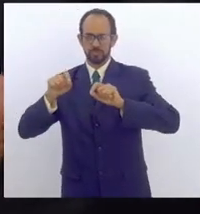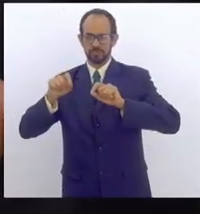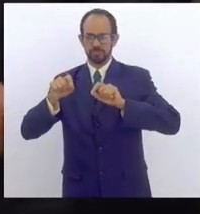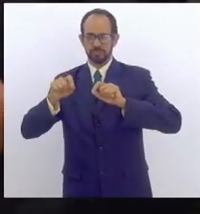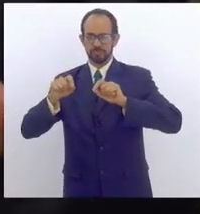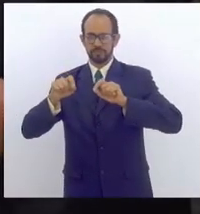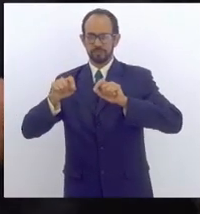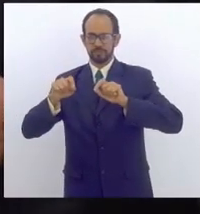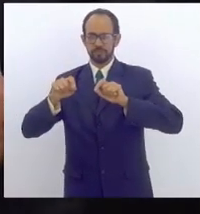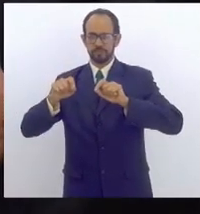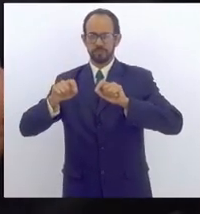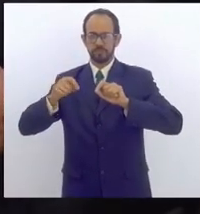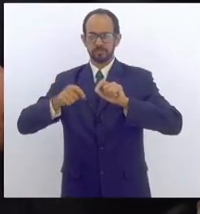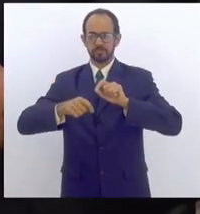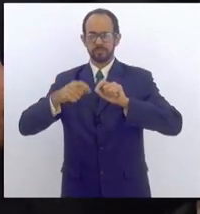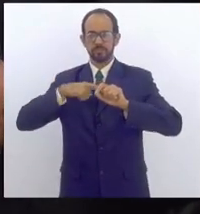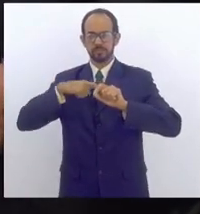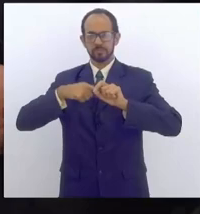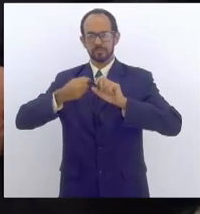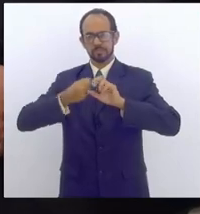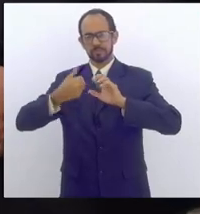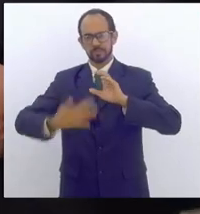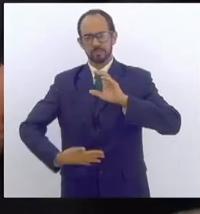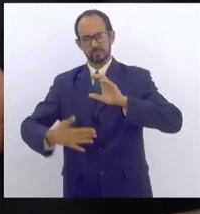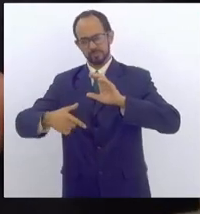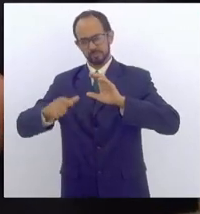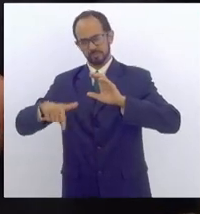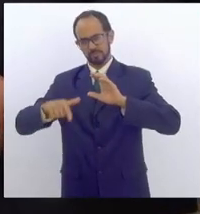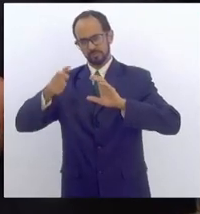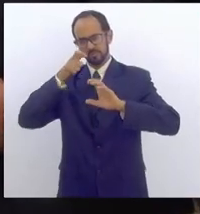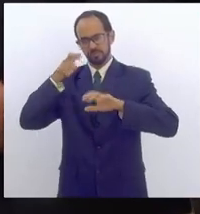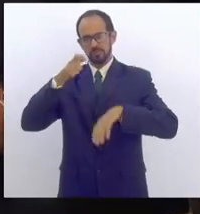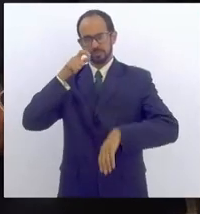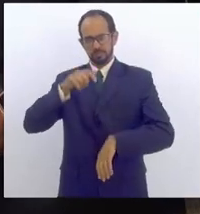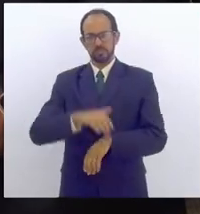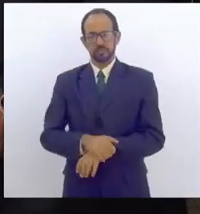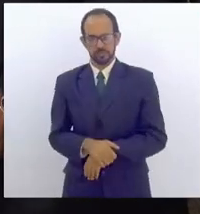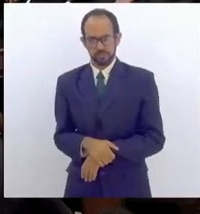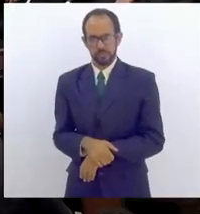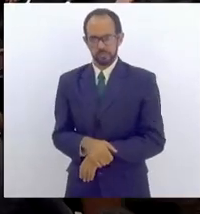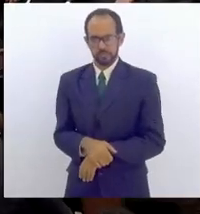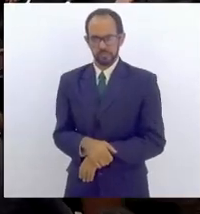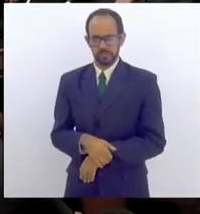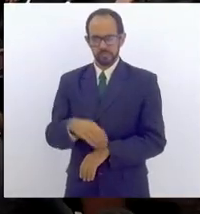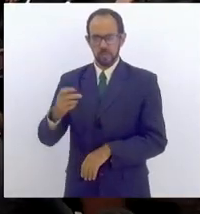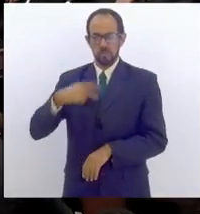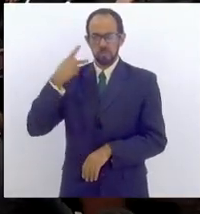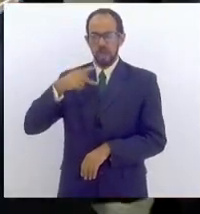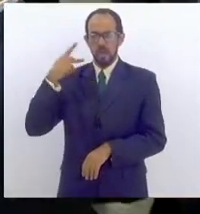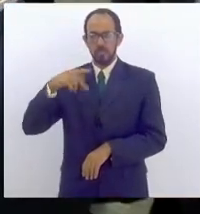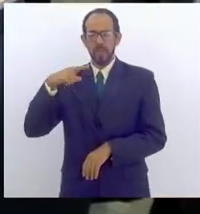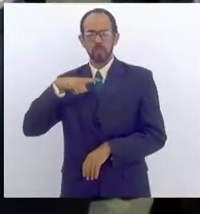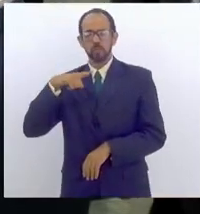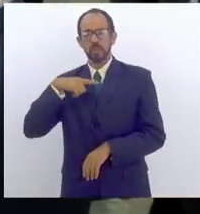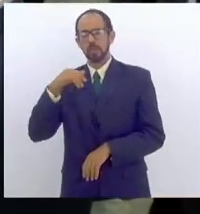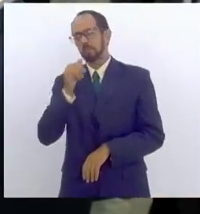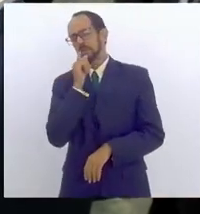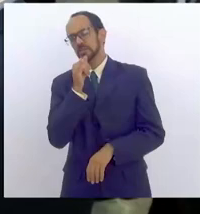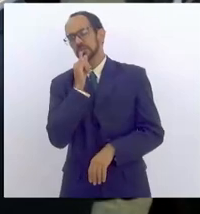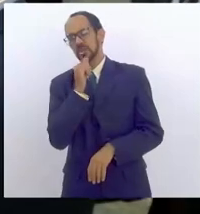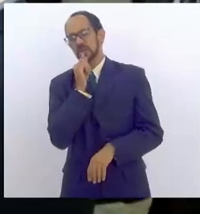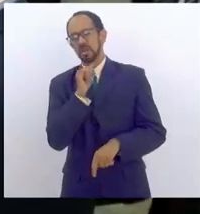o parlamento tem algumas características que são bem interessantes. O parlamento, por exemplo,